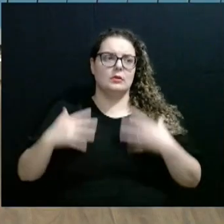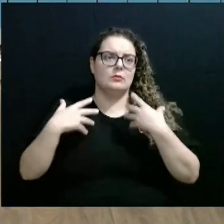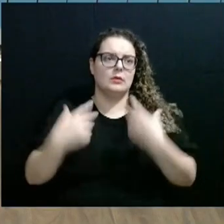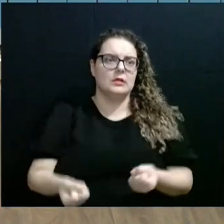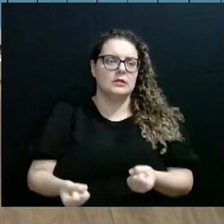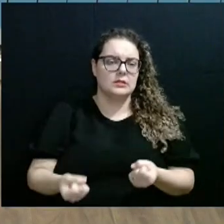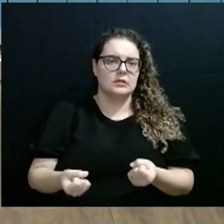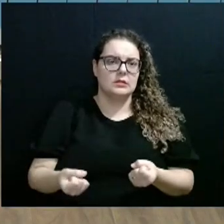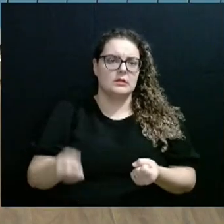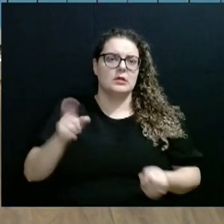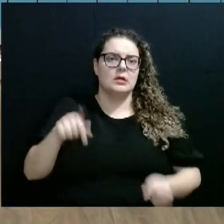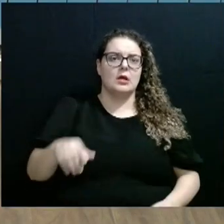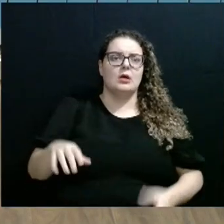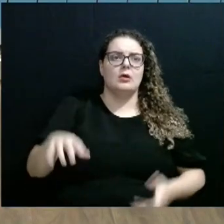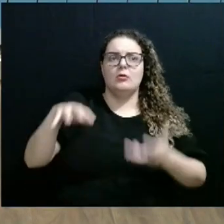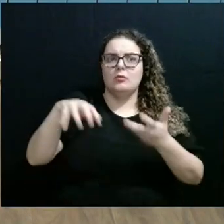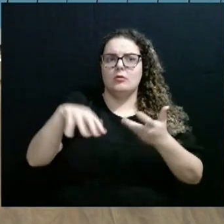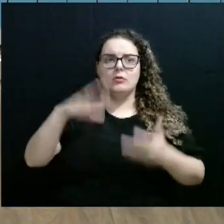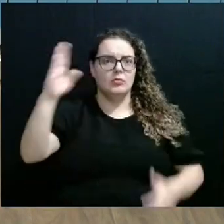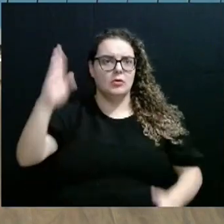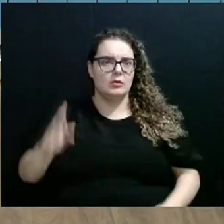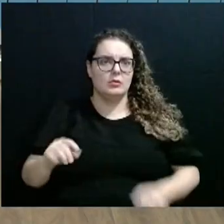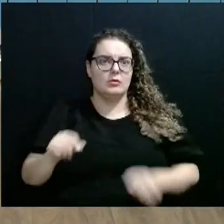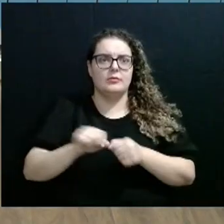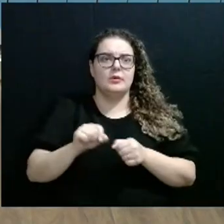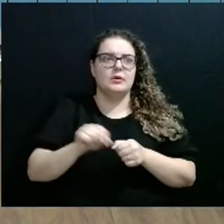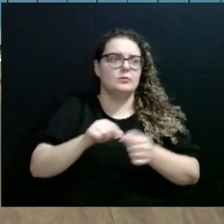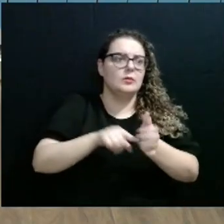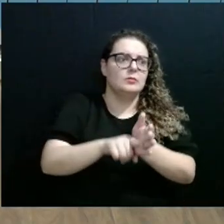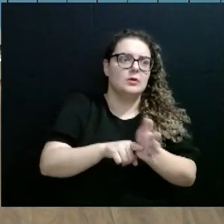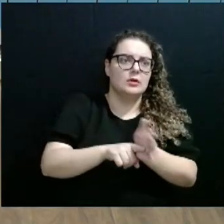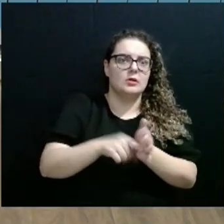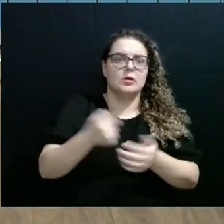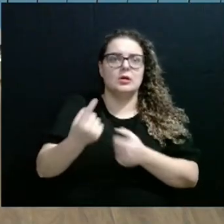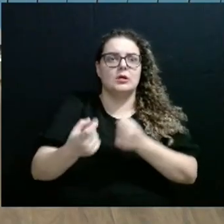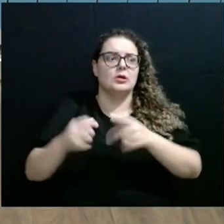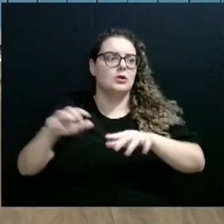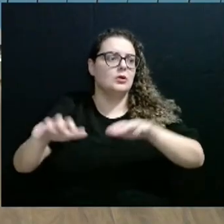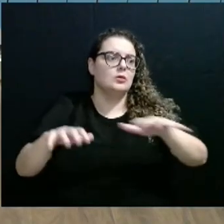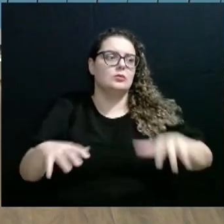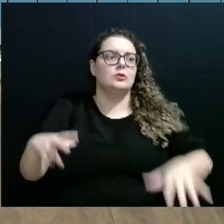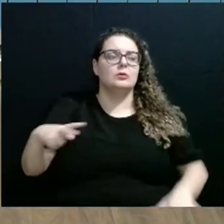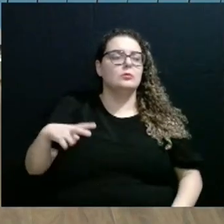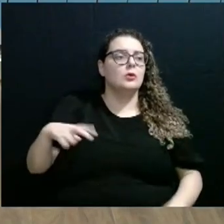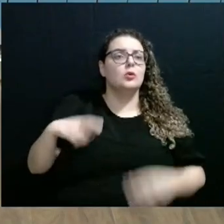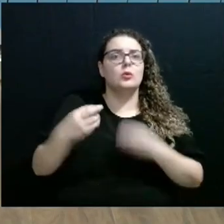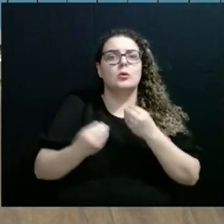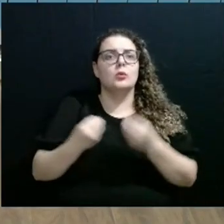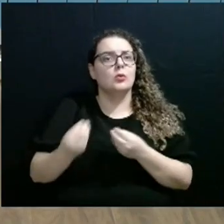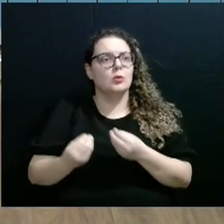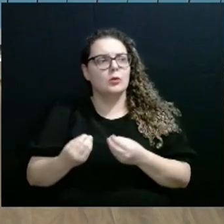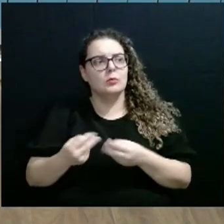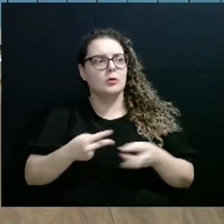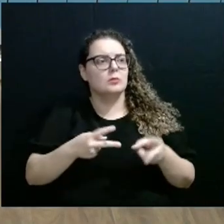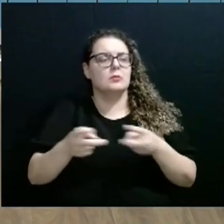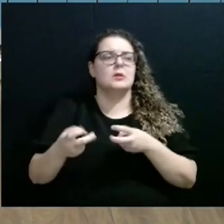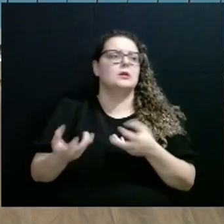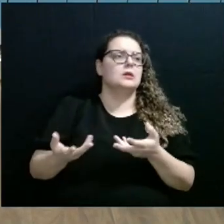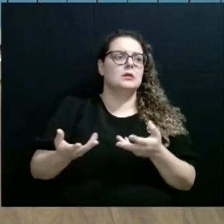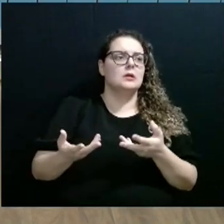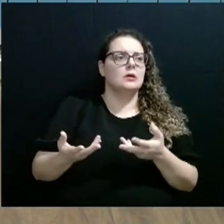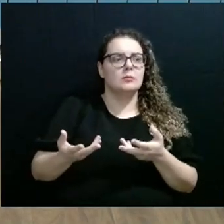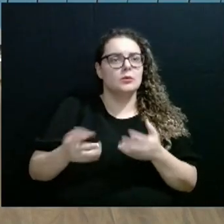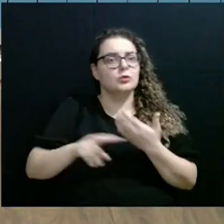Congresso brasileiro que tem que fazer uma pesquisa? É algum órgão particular? Como que você enxerga essa questão do impacto e